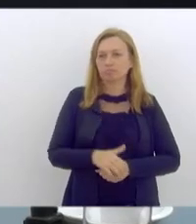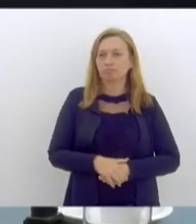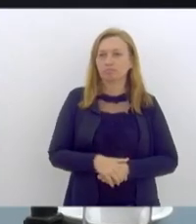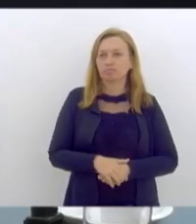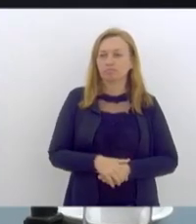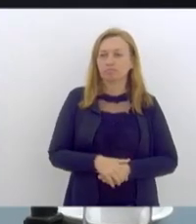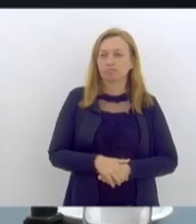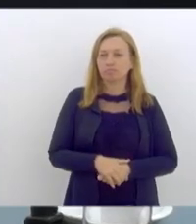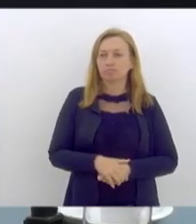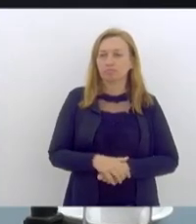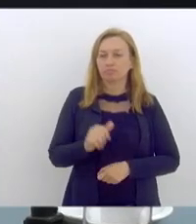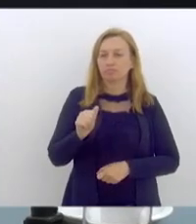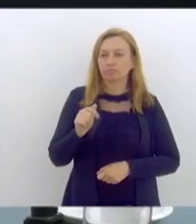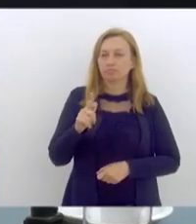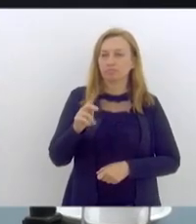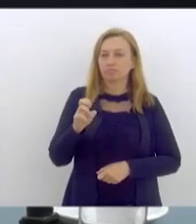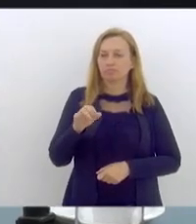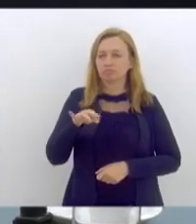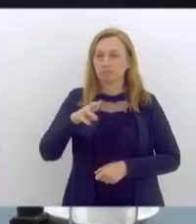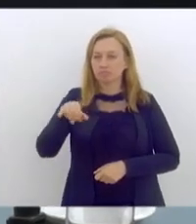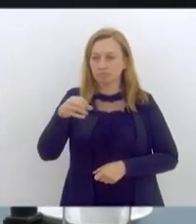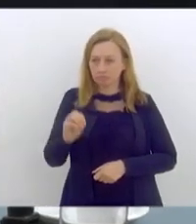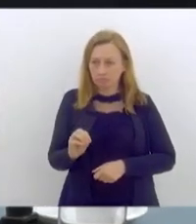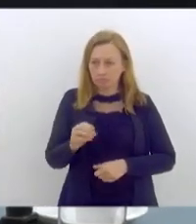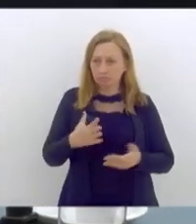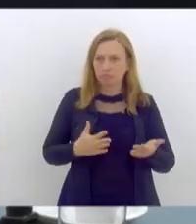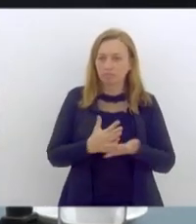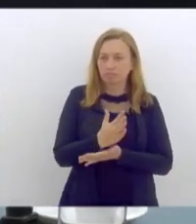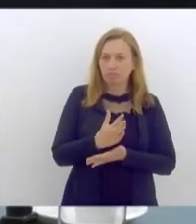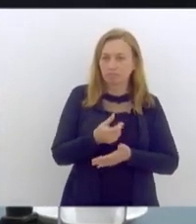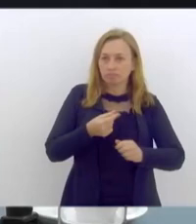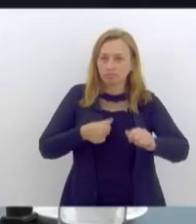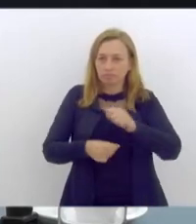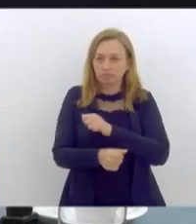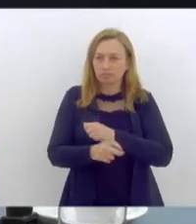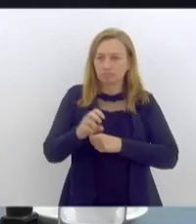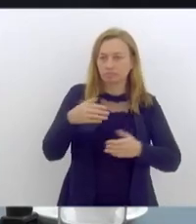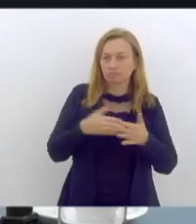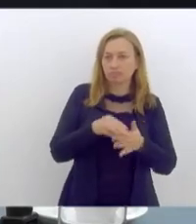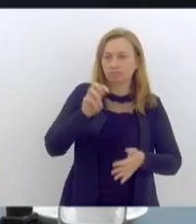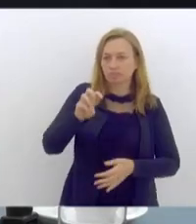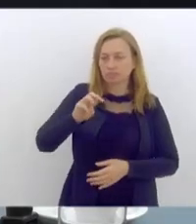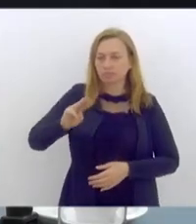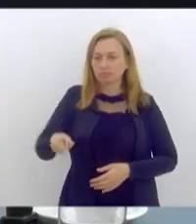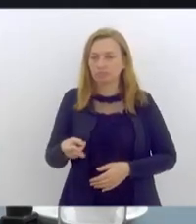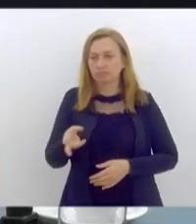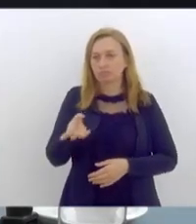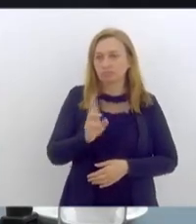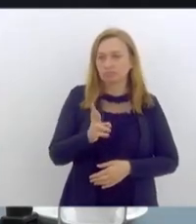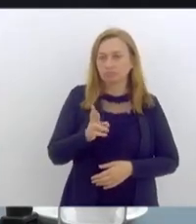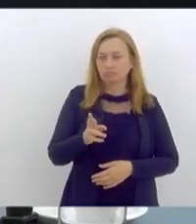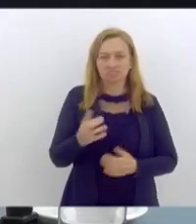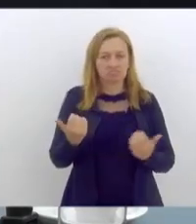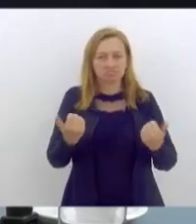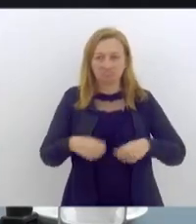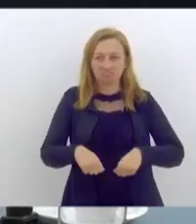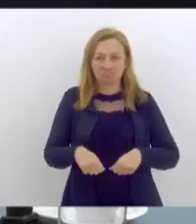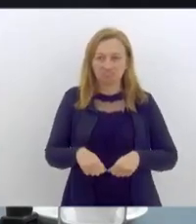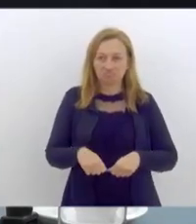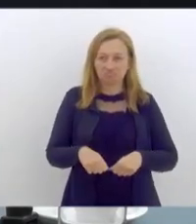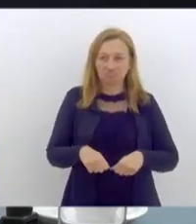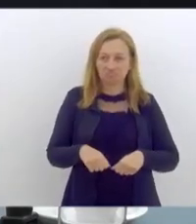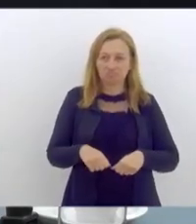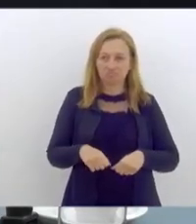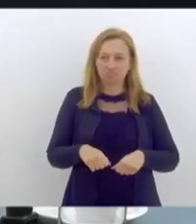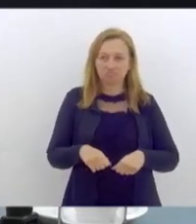caberá gerril aprovar e conceder diretamente financiamento de até 5 milhões de reais né sem a necessidade de submissão